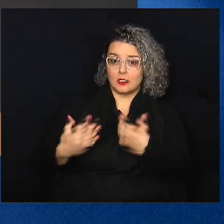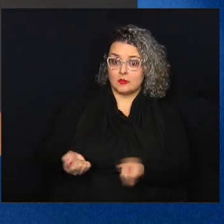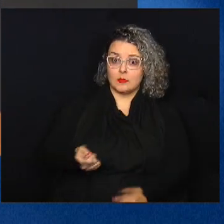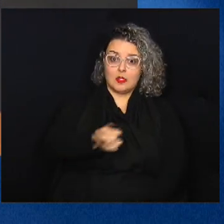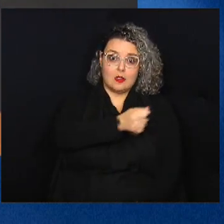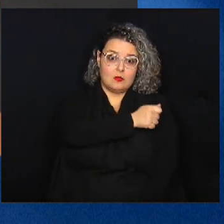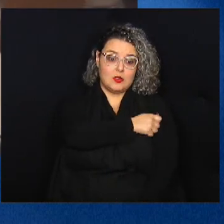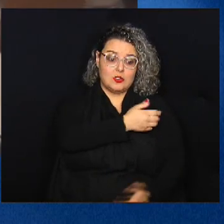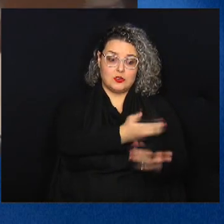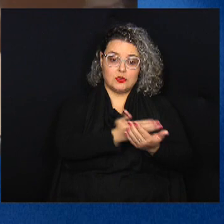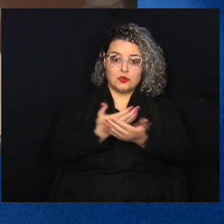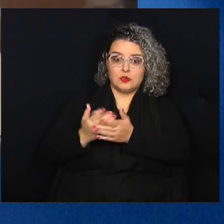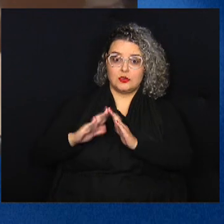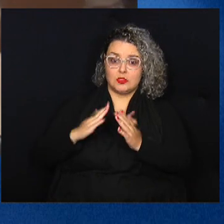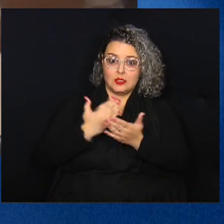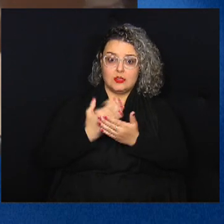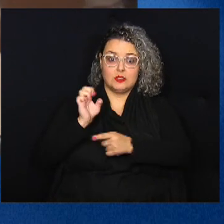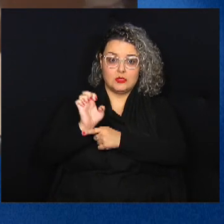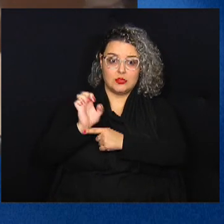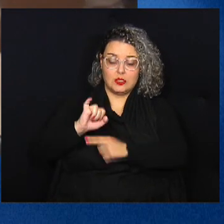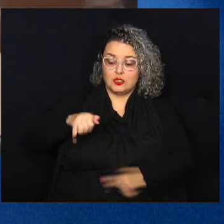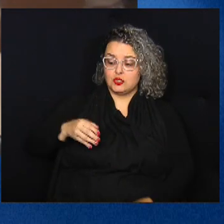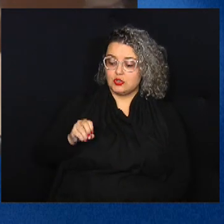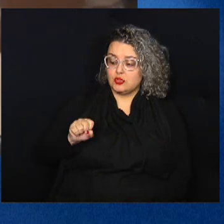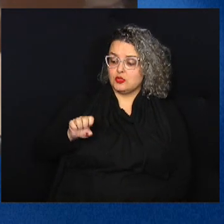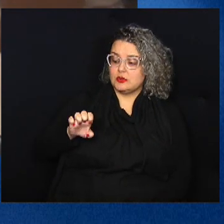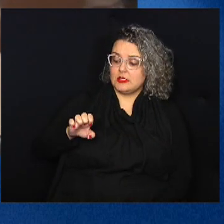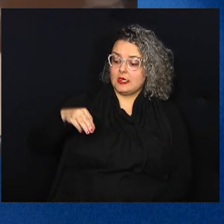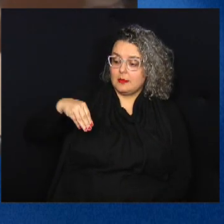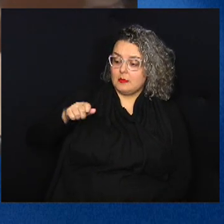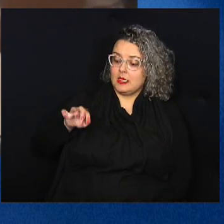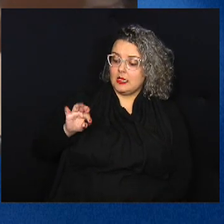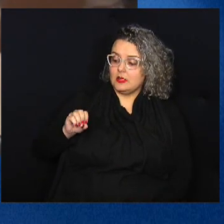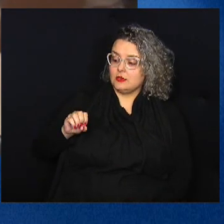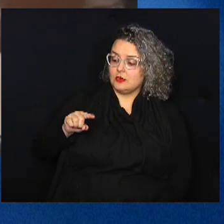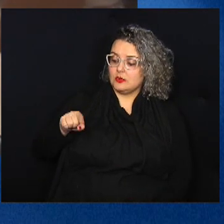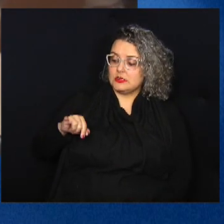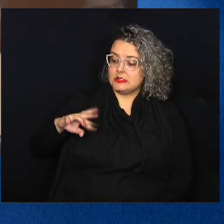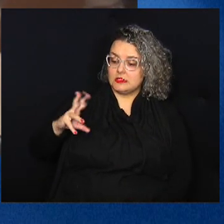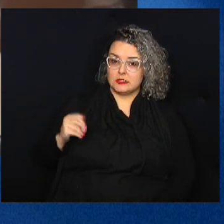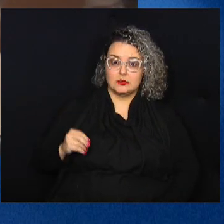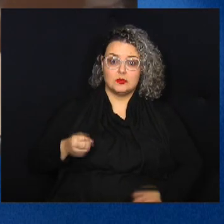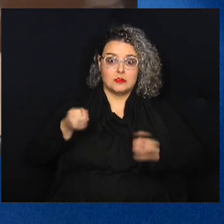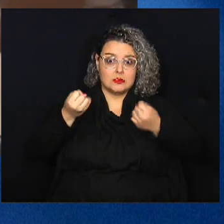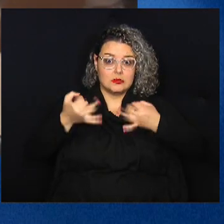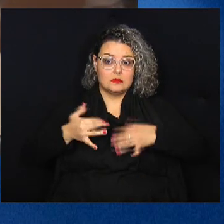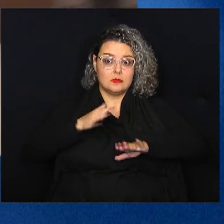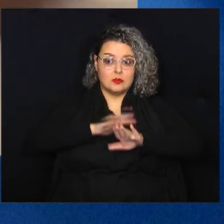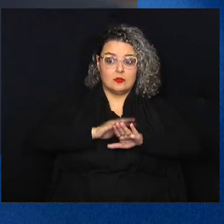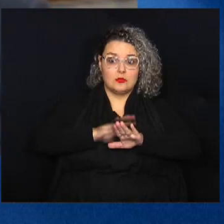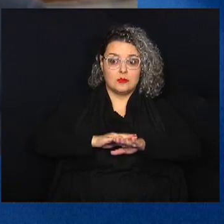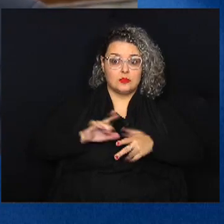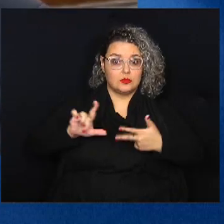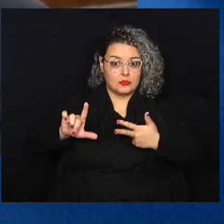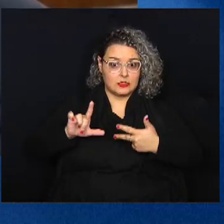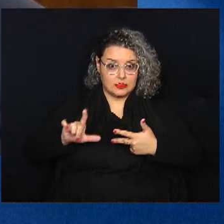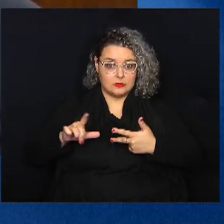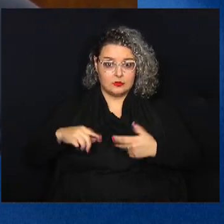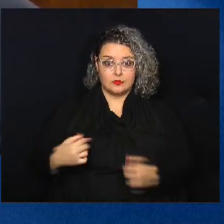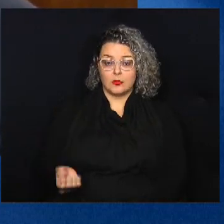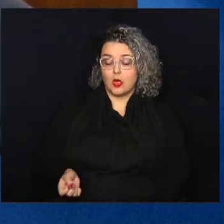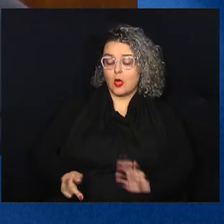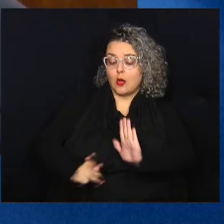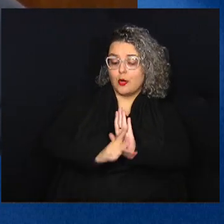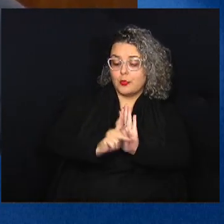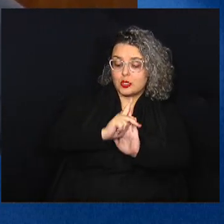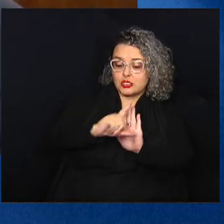da Escola Estadual José Maria Matozinho e explica funcionamentos do Legislativo. Projeto de